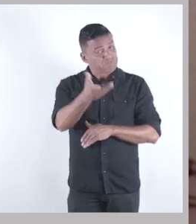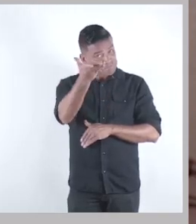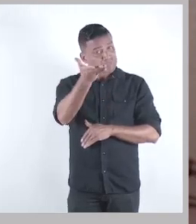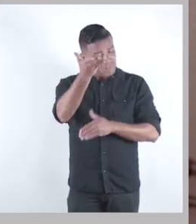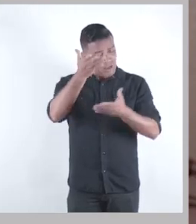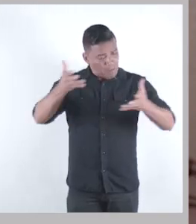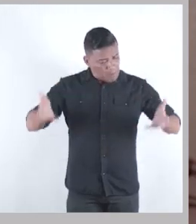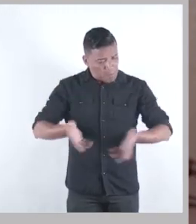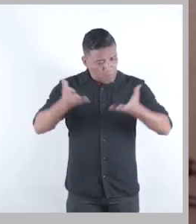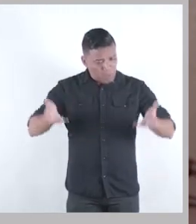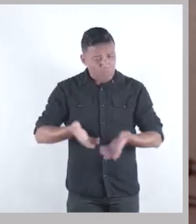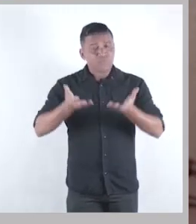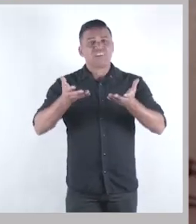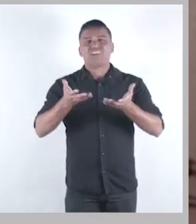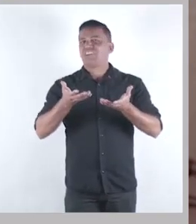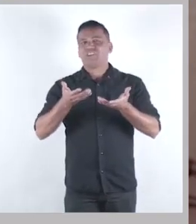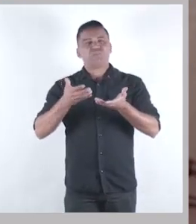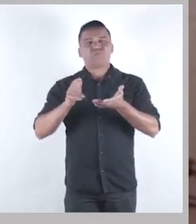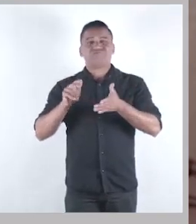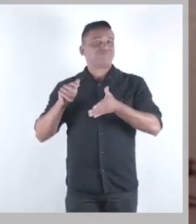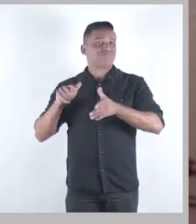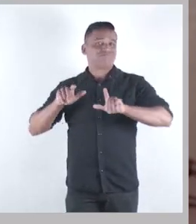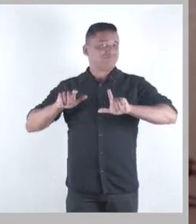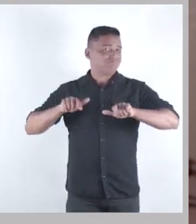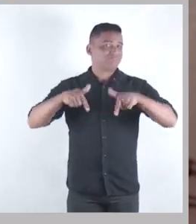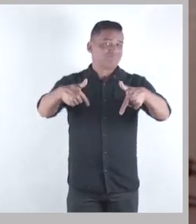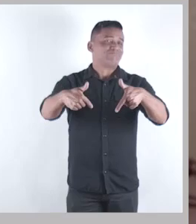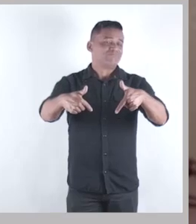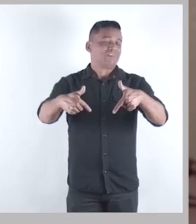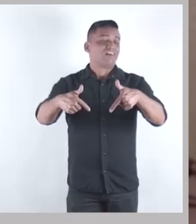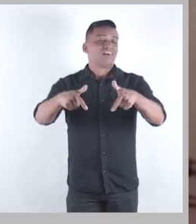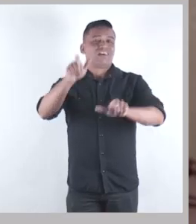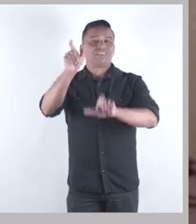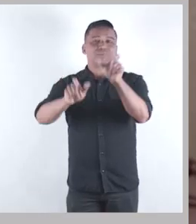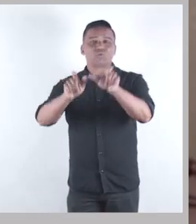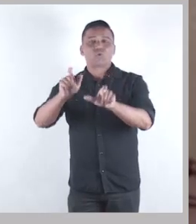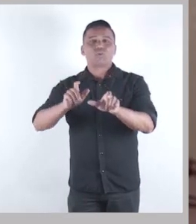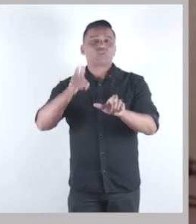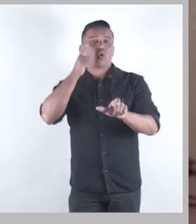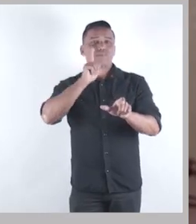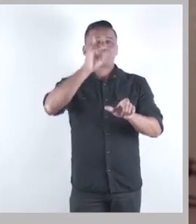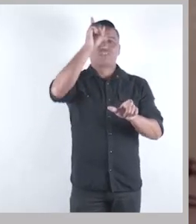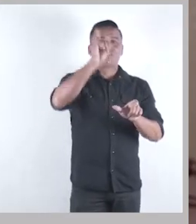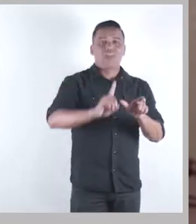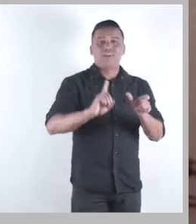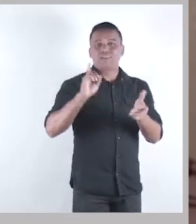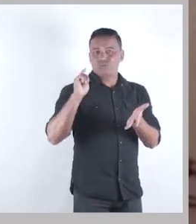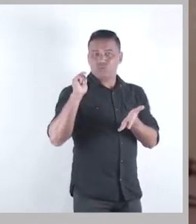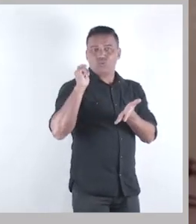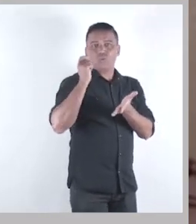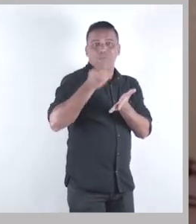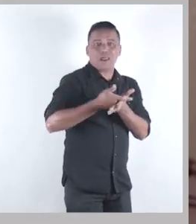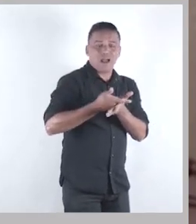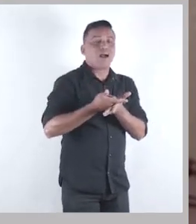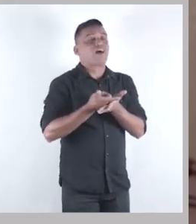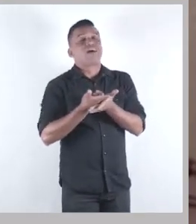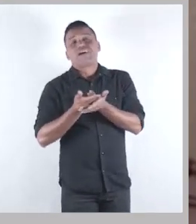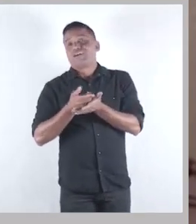ações para que o livro chegue até as pessoas, né? A criação e instalação de bibliotecas